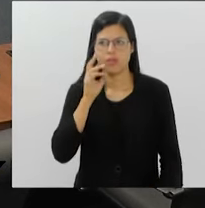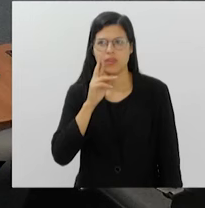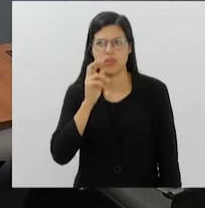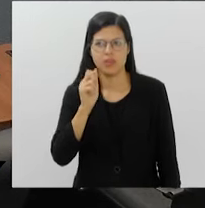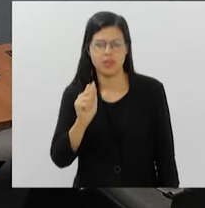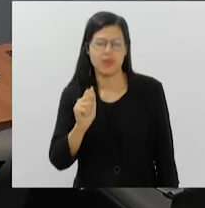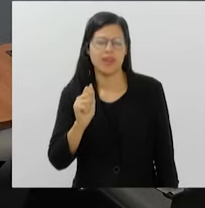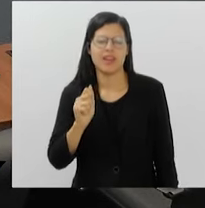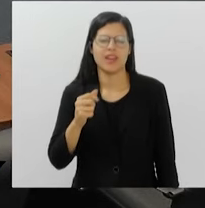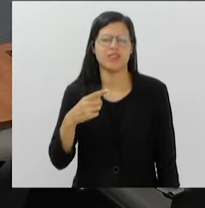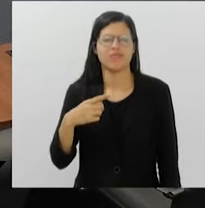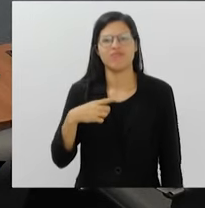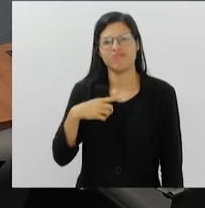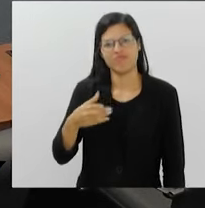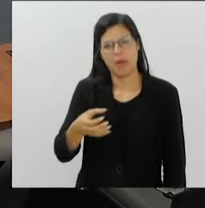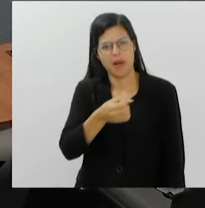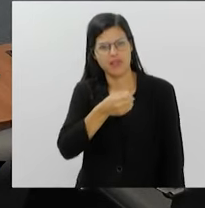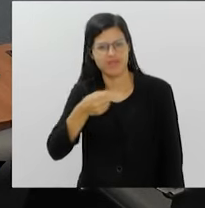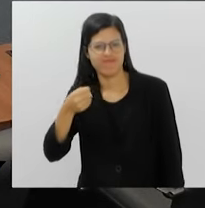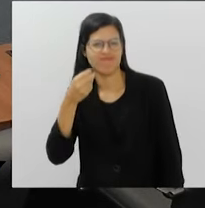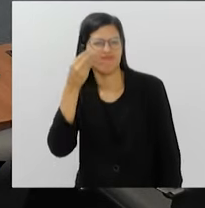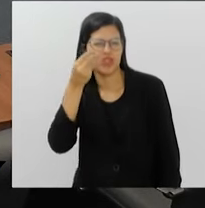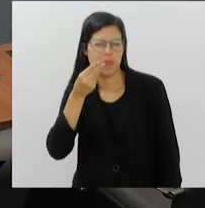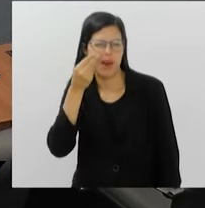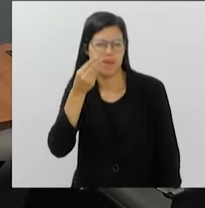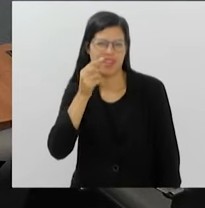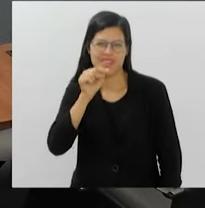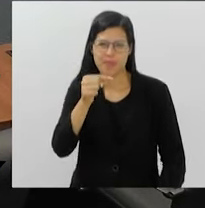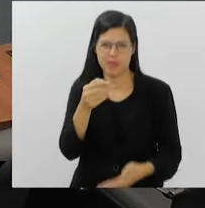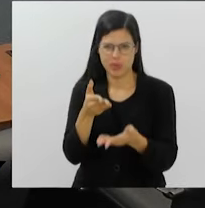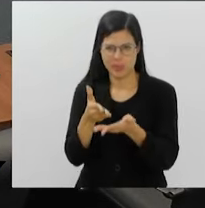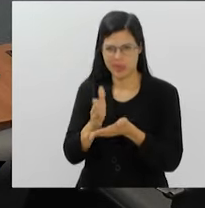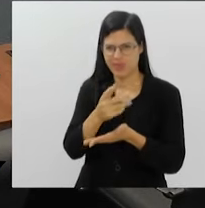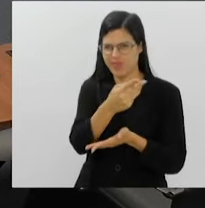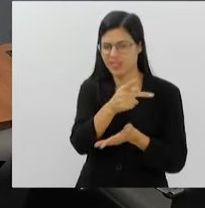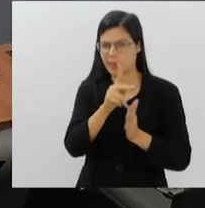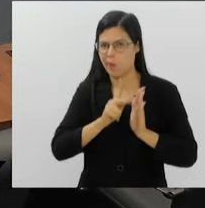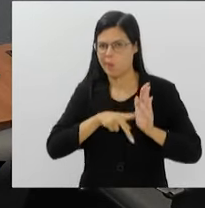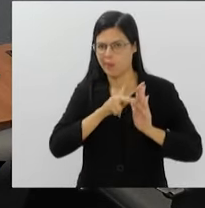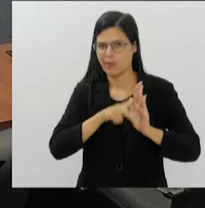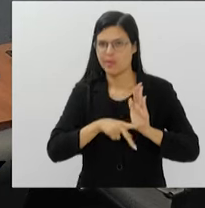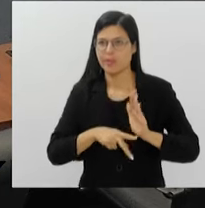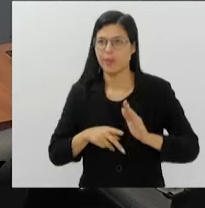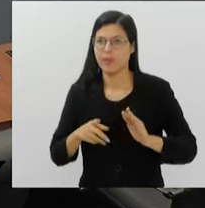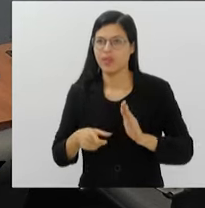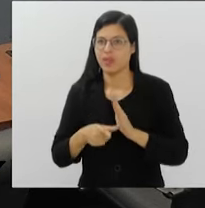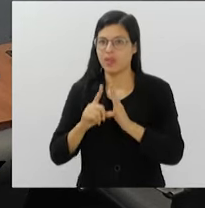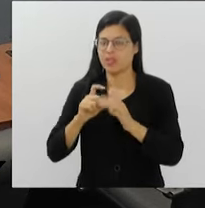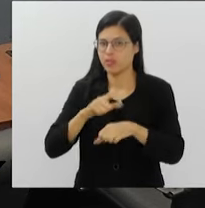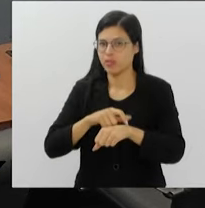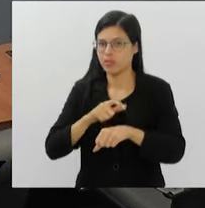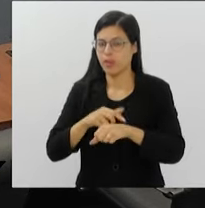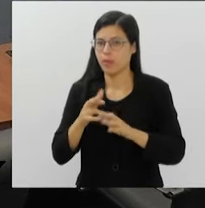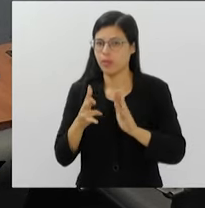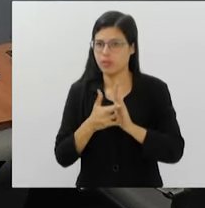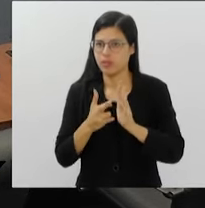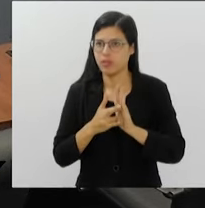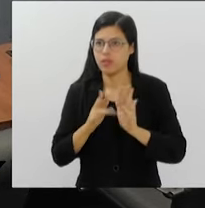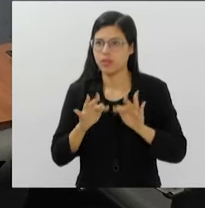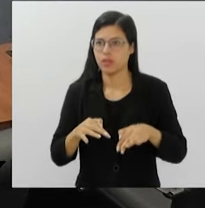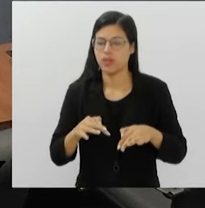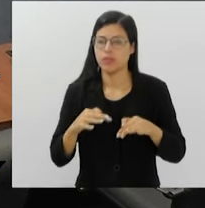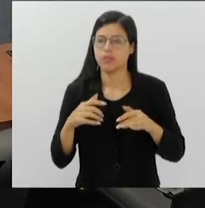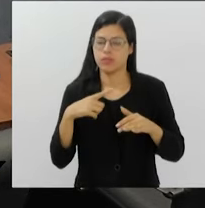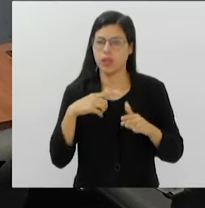depois de aprovarmos o seu projeto. Deputado Mink, antes que encerre o tempo regimental, há sobre a mesa requerimento de inclusão na